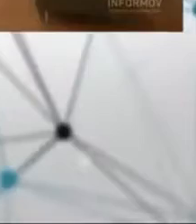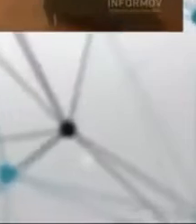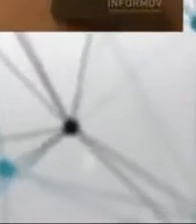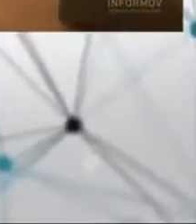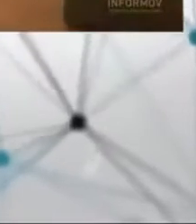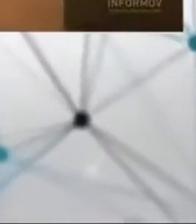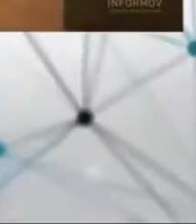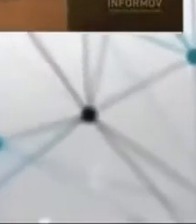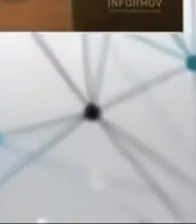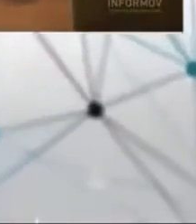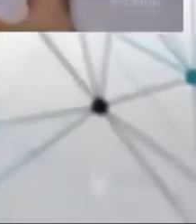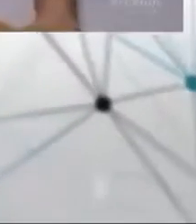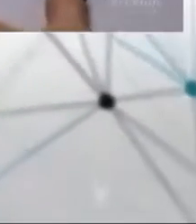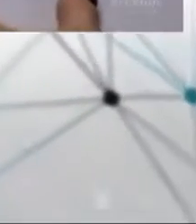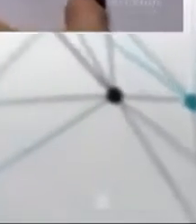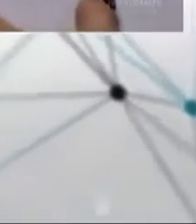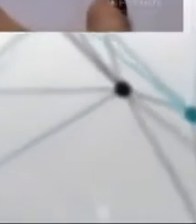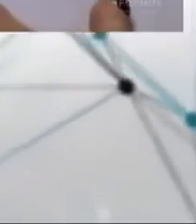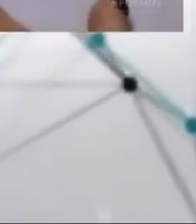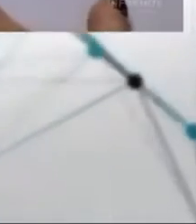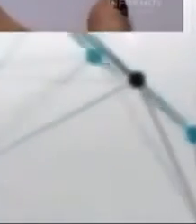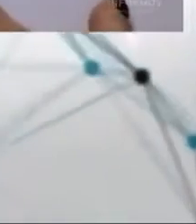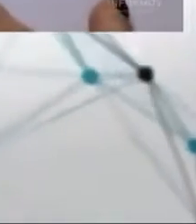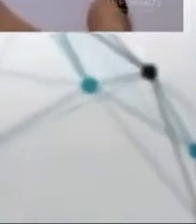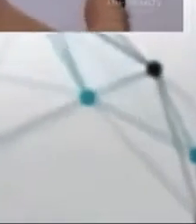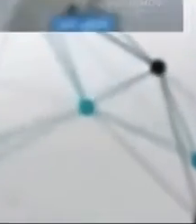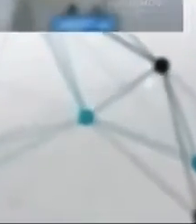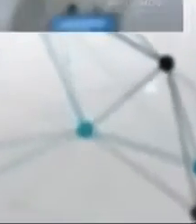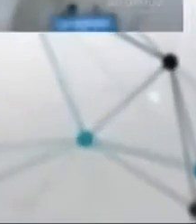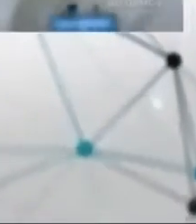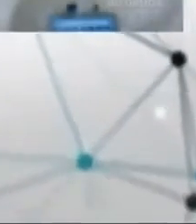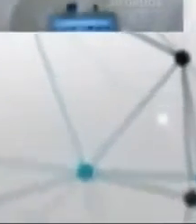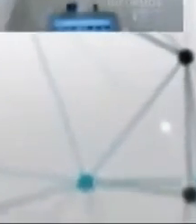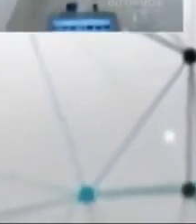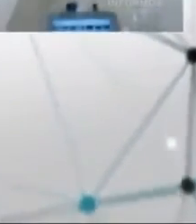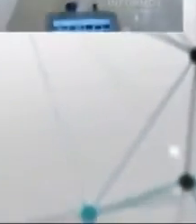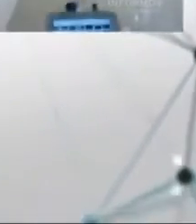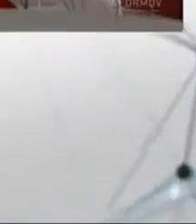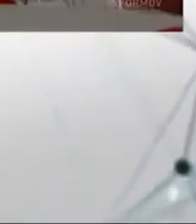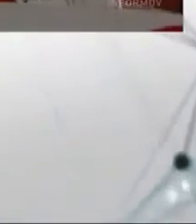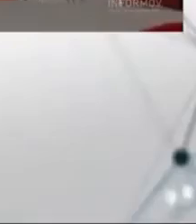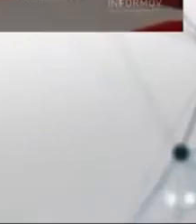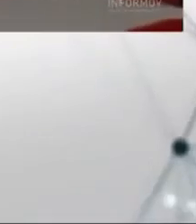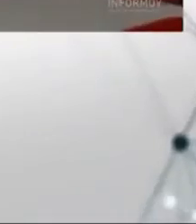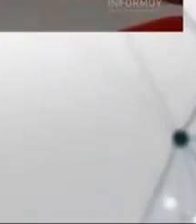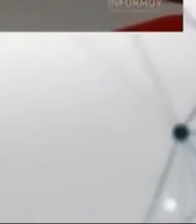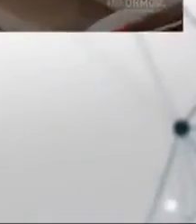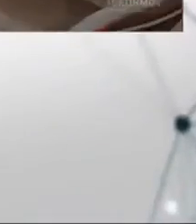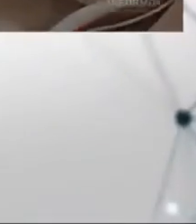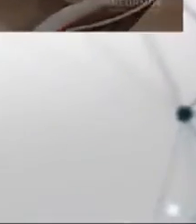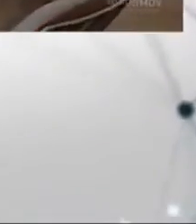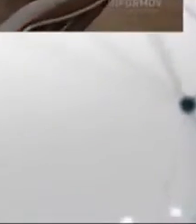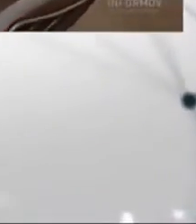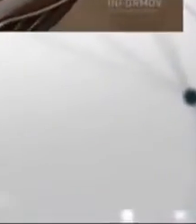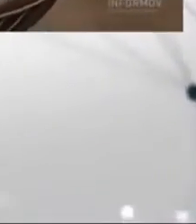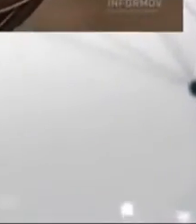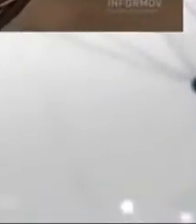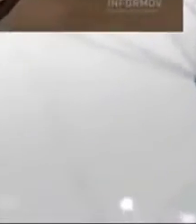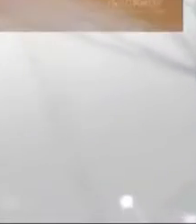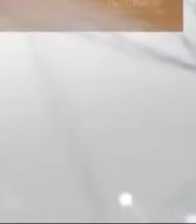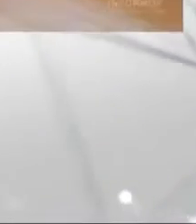incrível porque tem uns peças as mudanças acontecem e vão além das expectativas